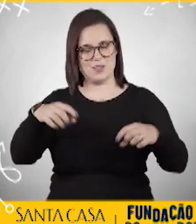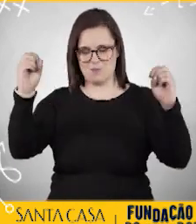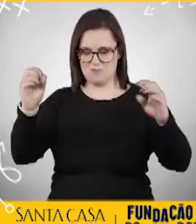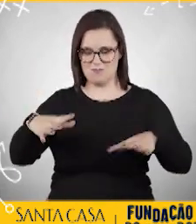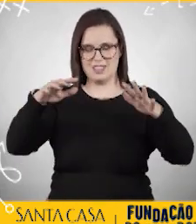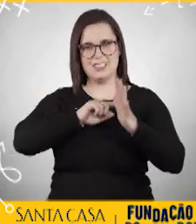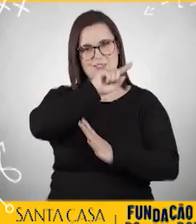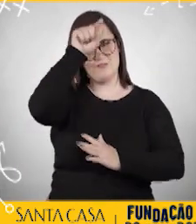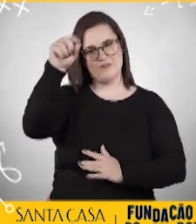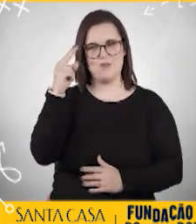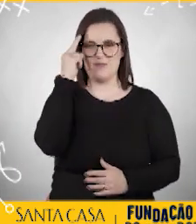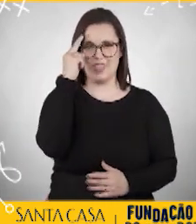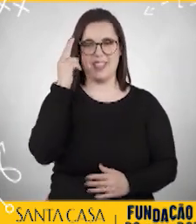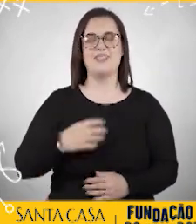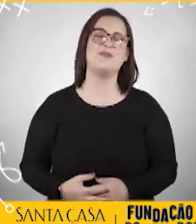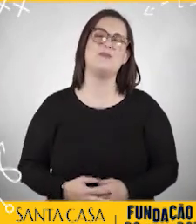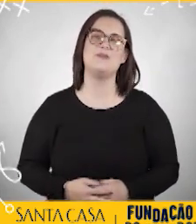magia levou-nos até à Madeira.